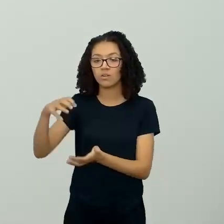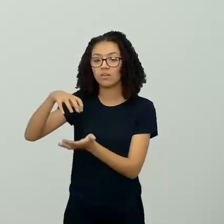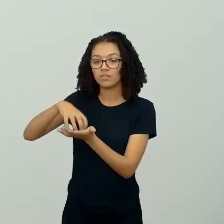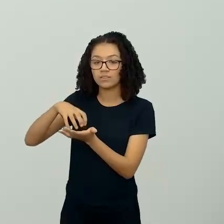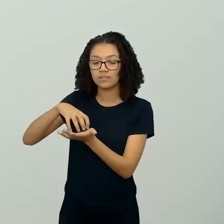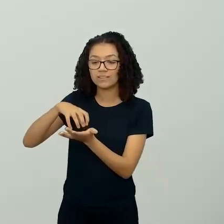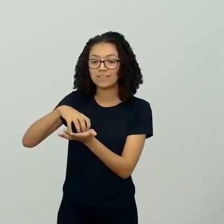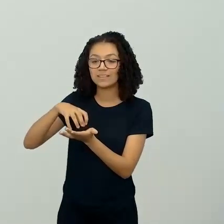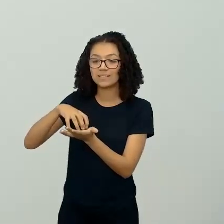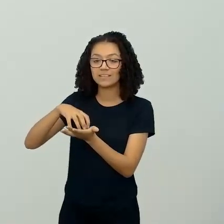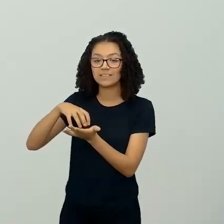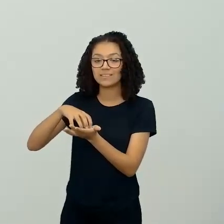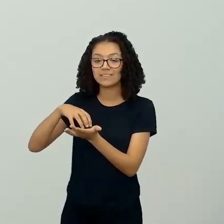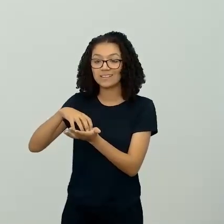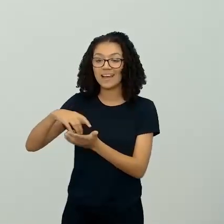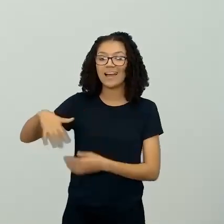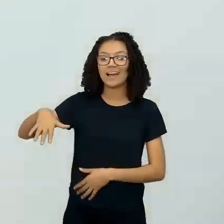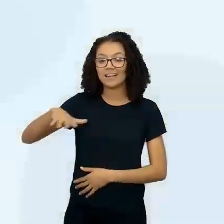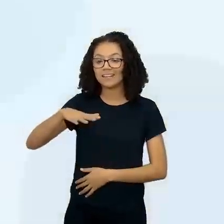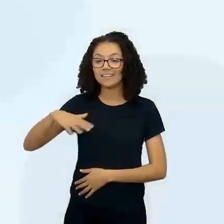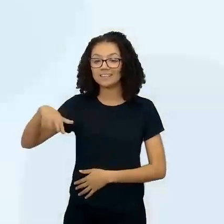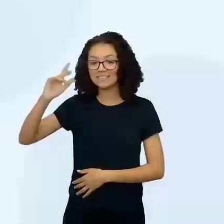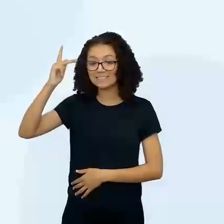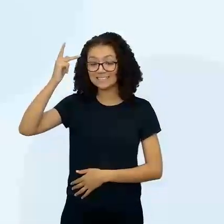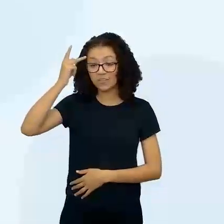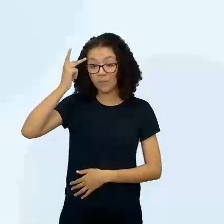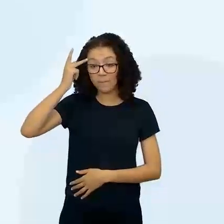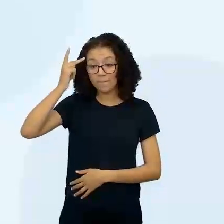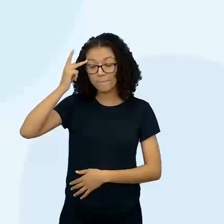torno de 57% também. A peste.